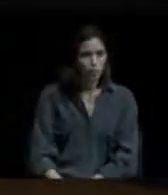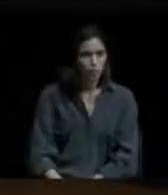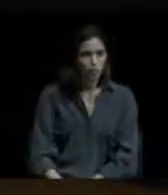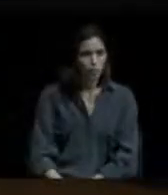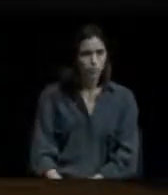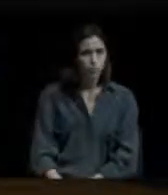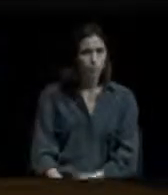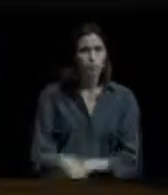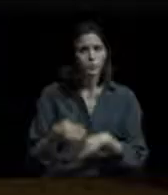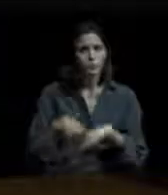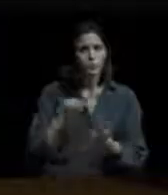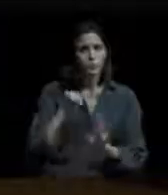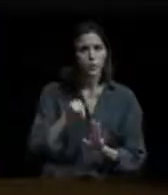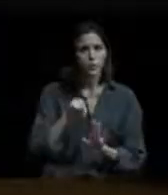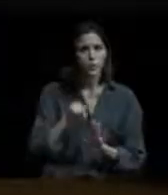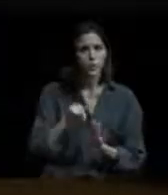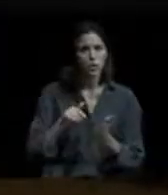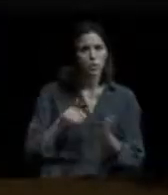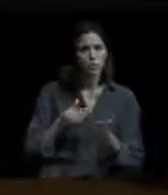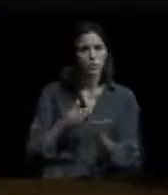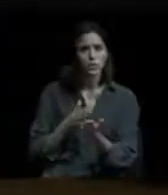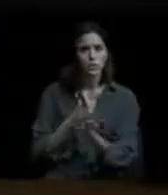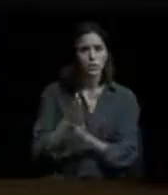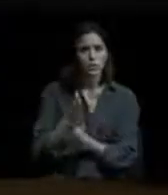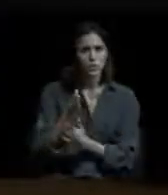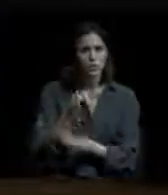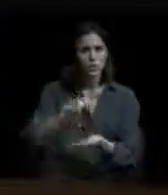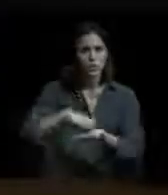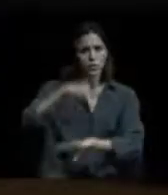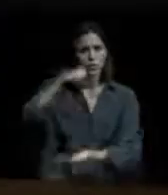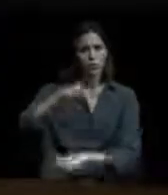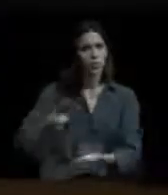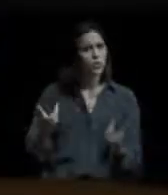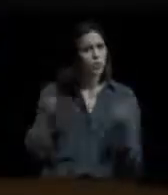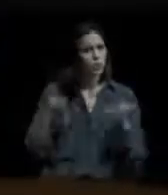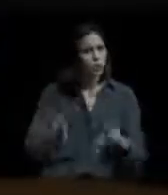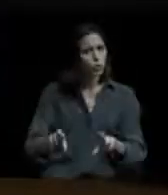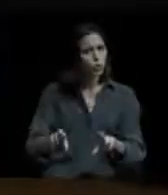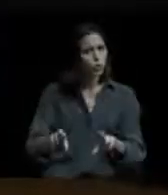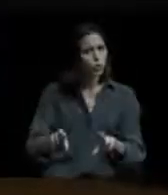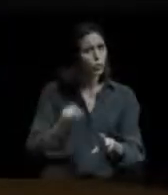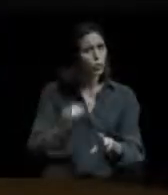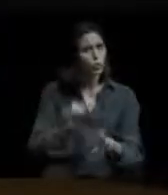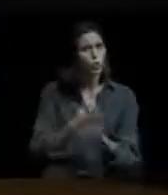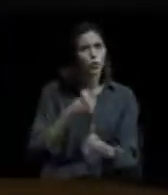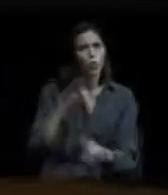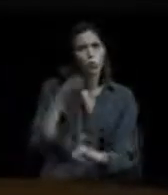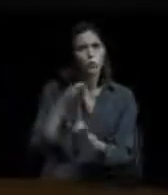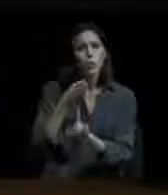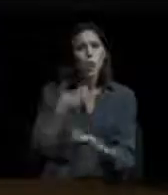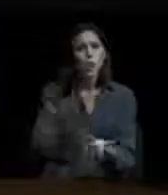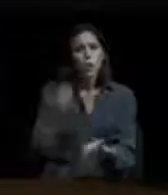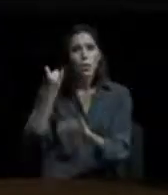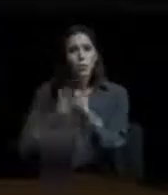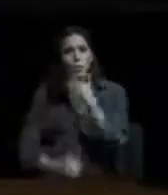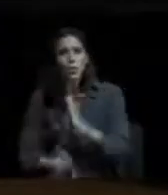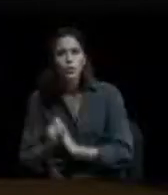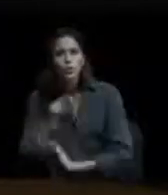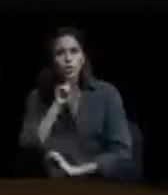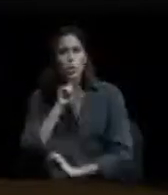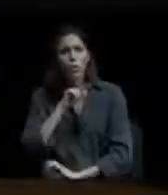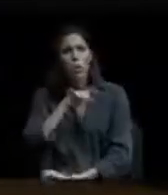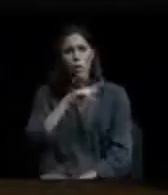será para estes poderem vir a ser transformados em hotéis e habitação de luxo? Não se destinam a classes altas cujos impostos poderão